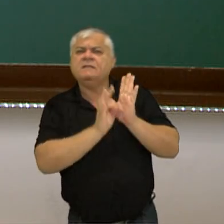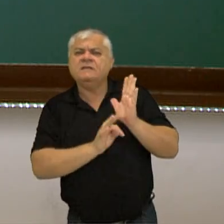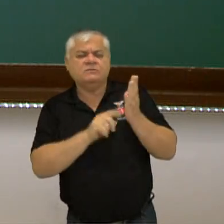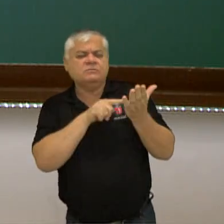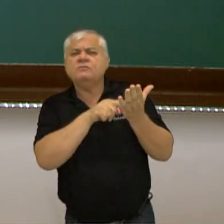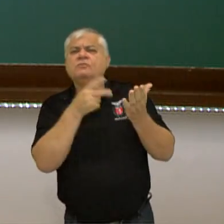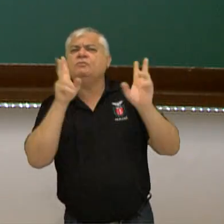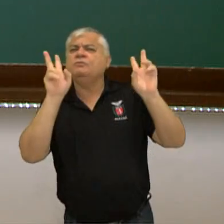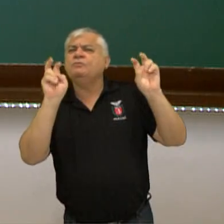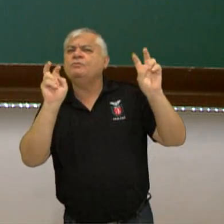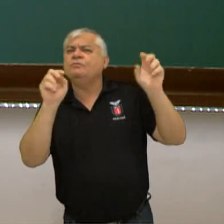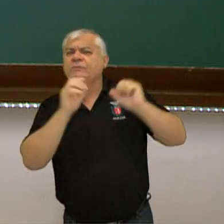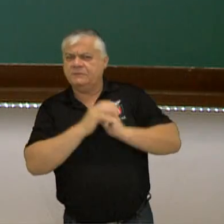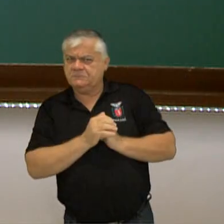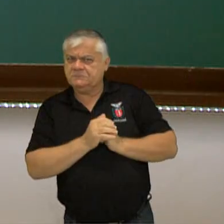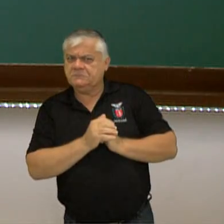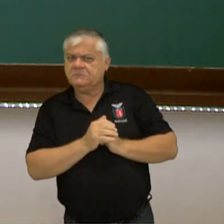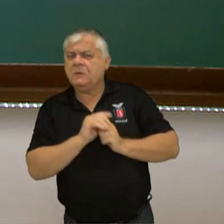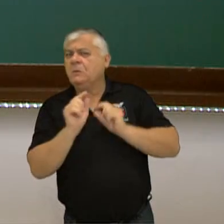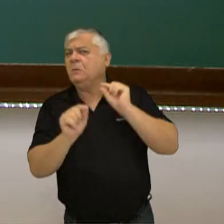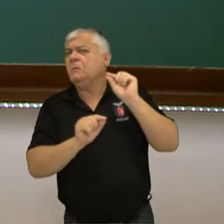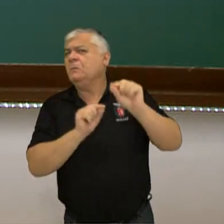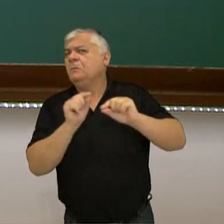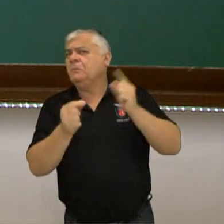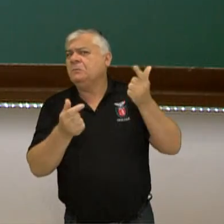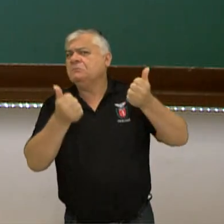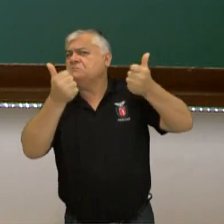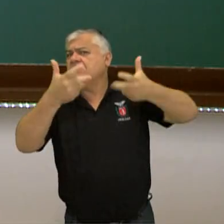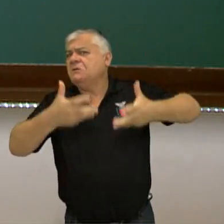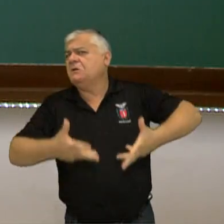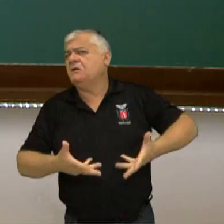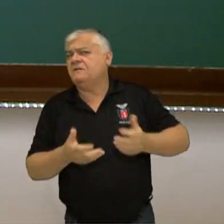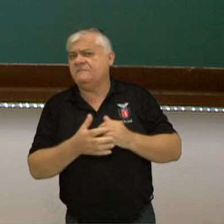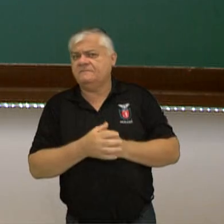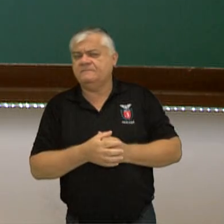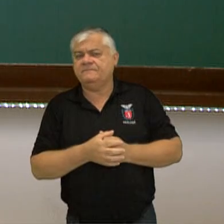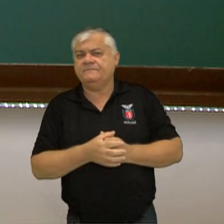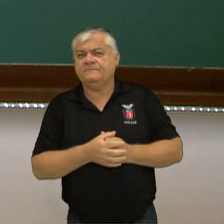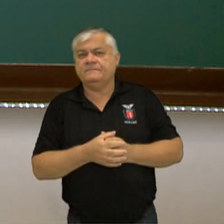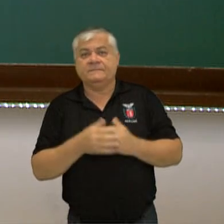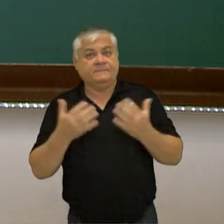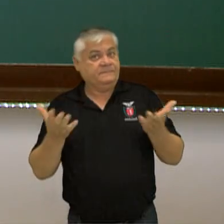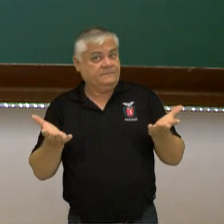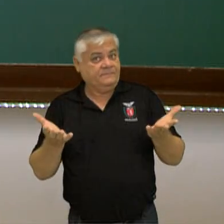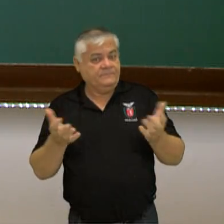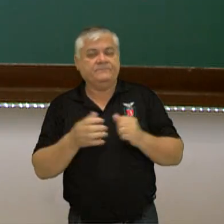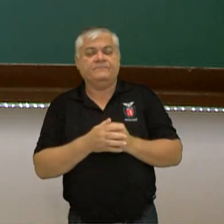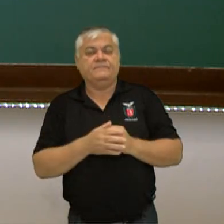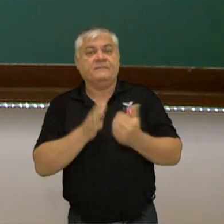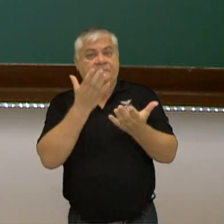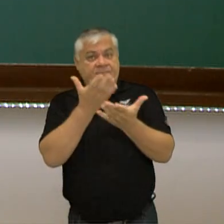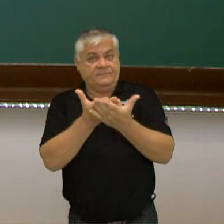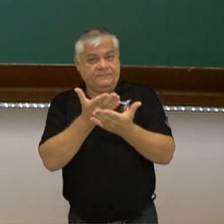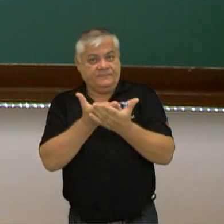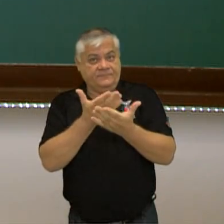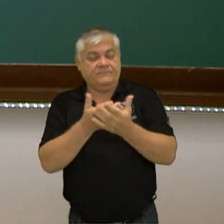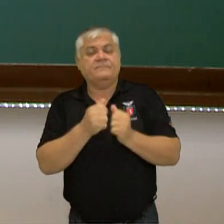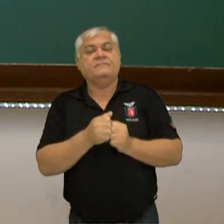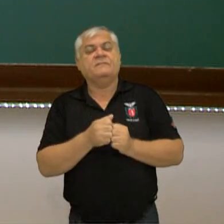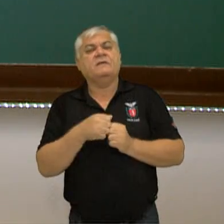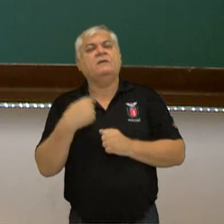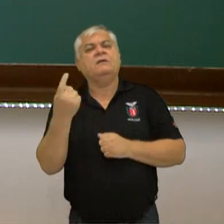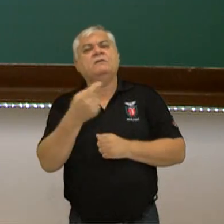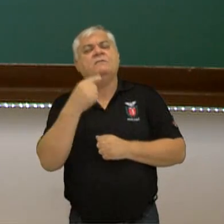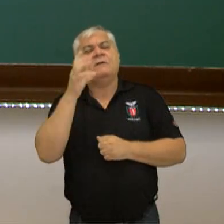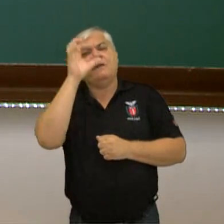Que assuntos elas abordavam? Que temas? Pois bem, na aula de hoje nós vamos falar